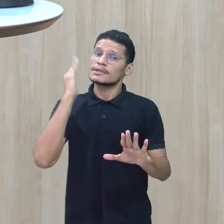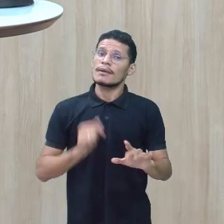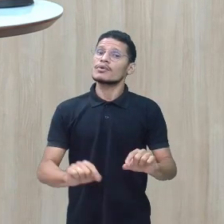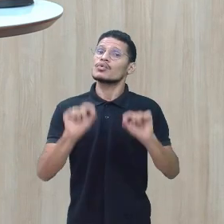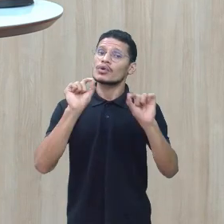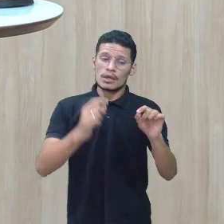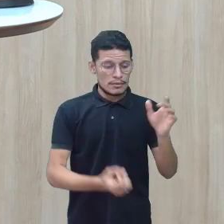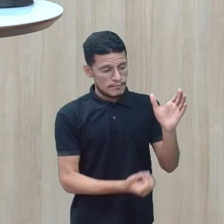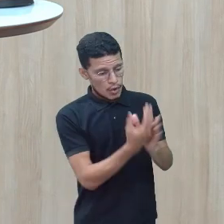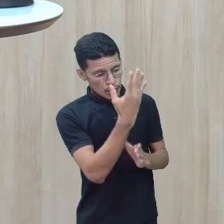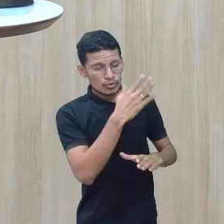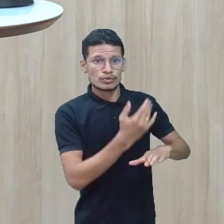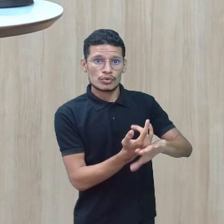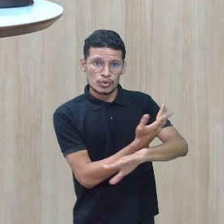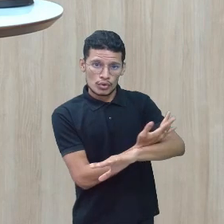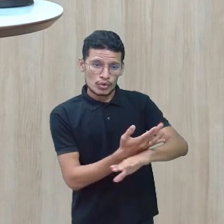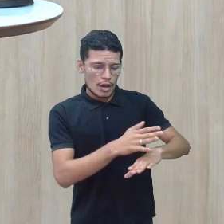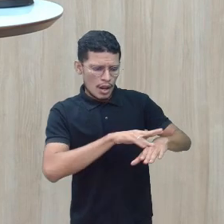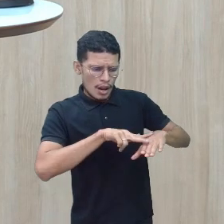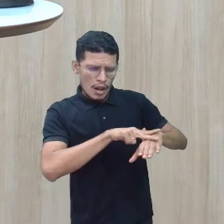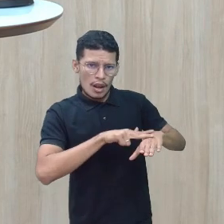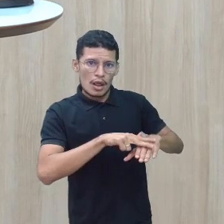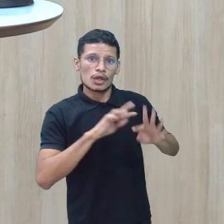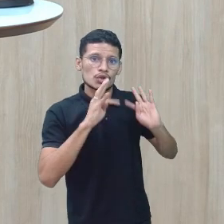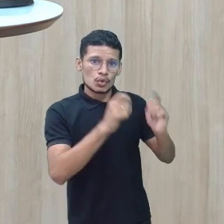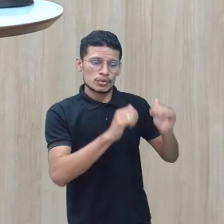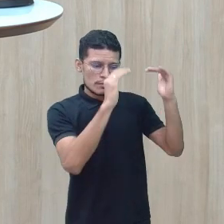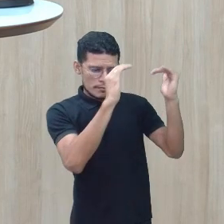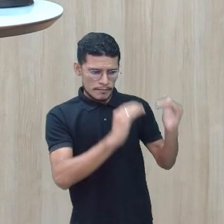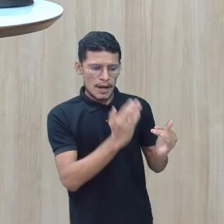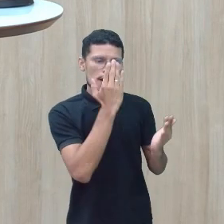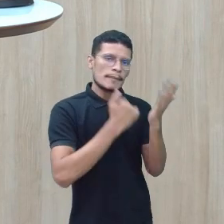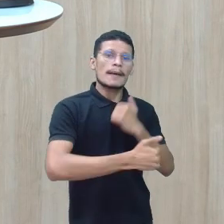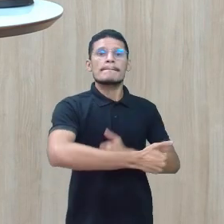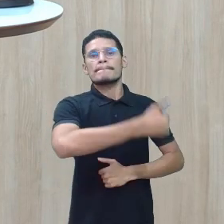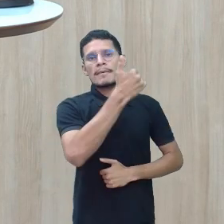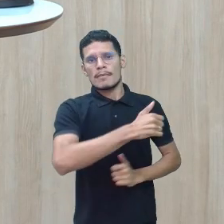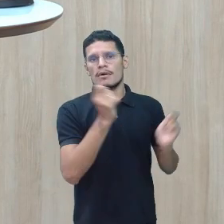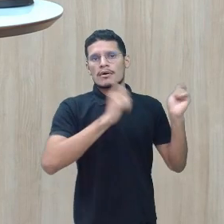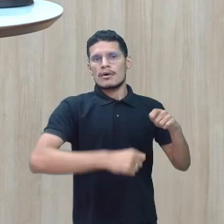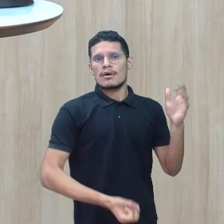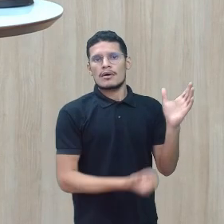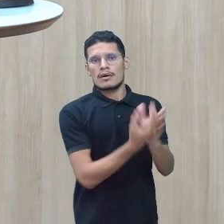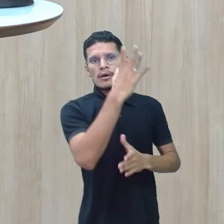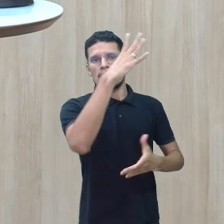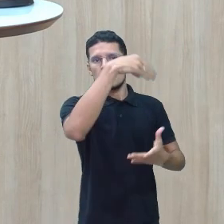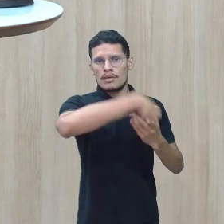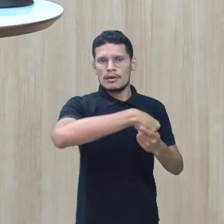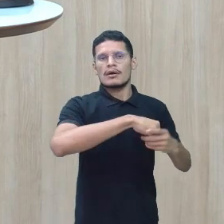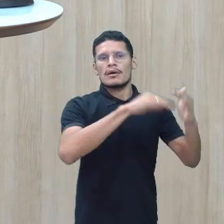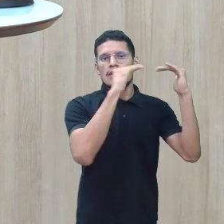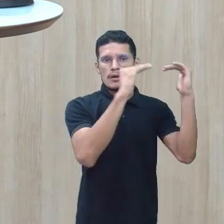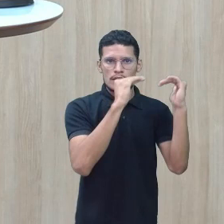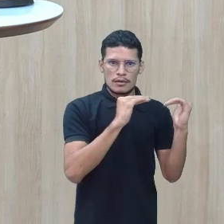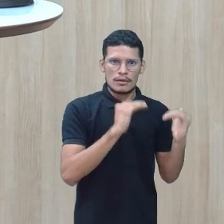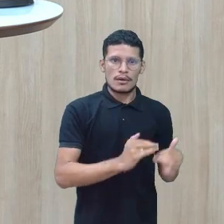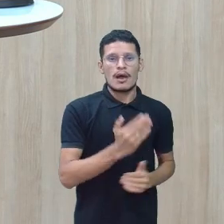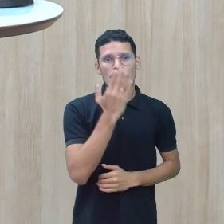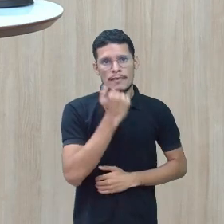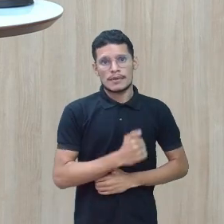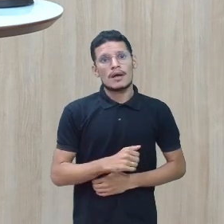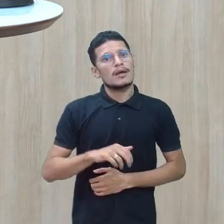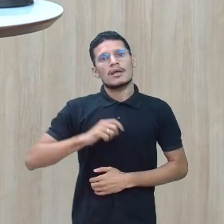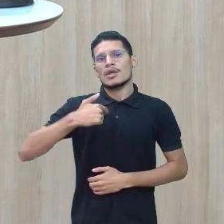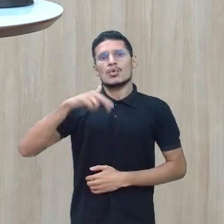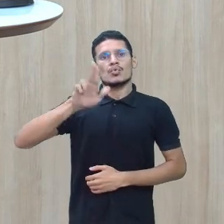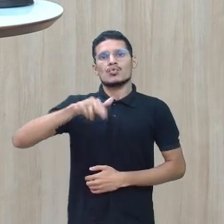o produtor, em toda a cadeia alimentar, ele é o primeiro ser que aparece na cadeia alimentar. Aqui jamais